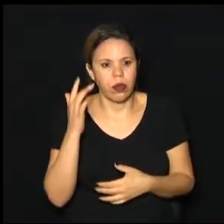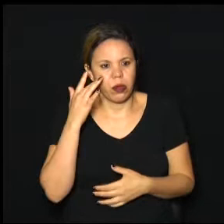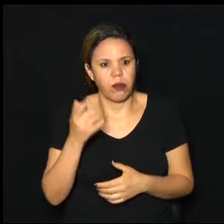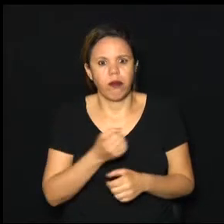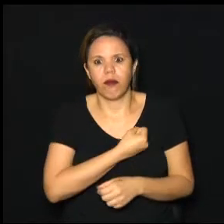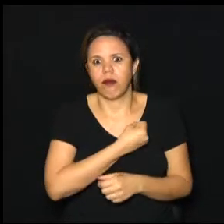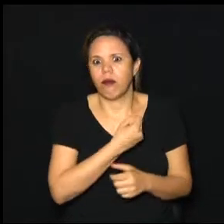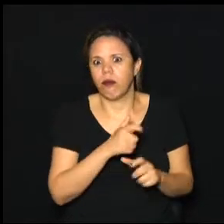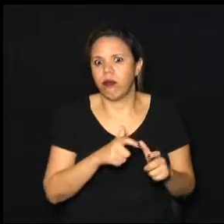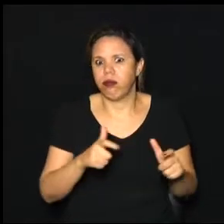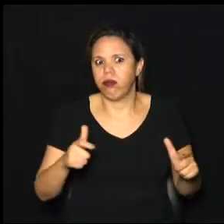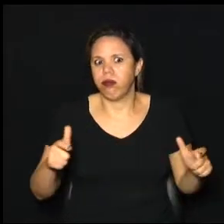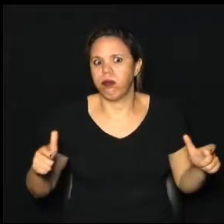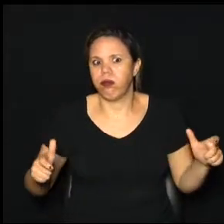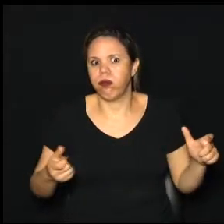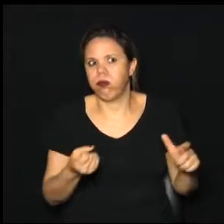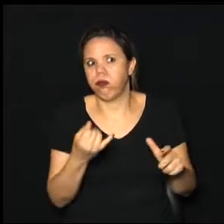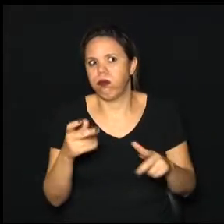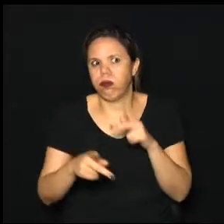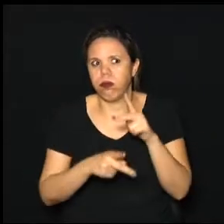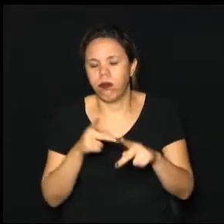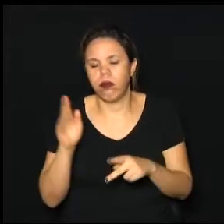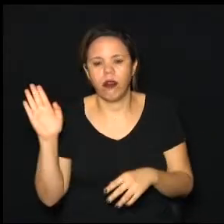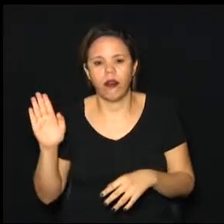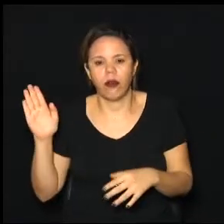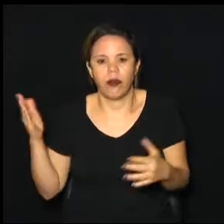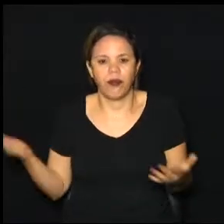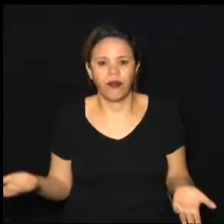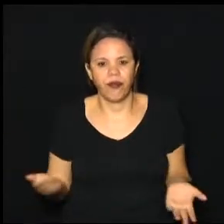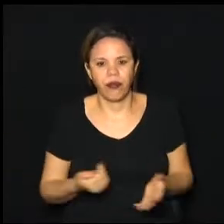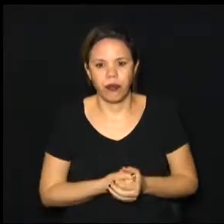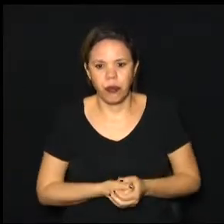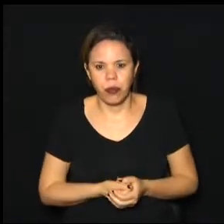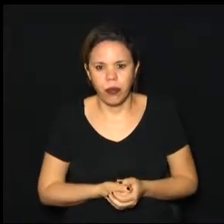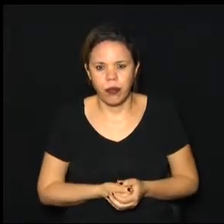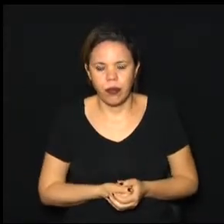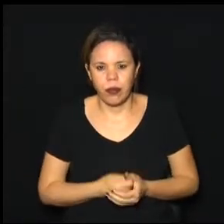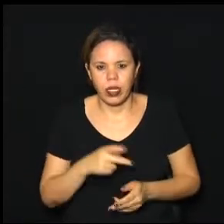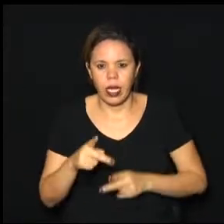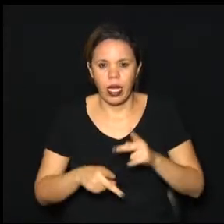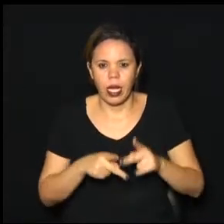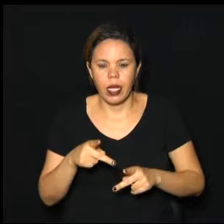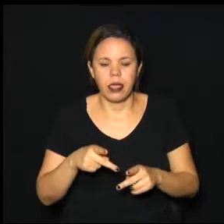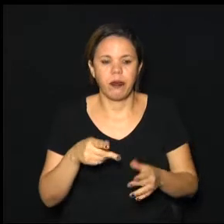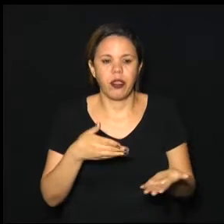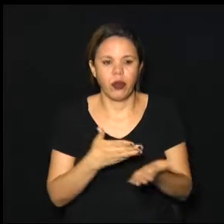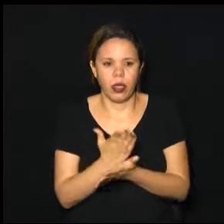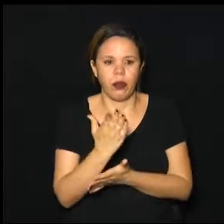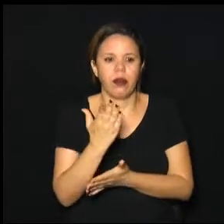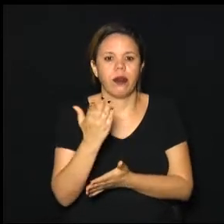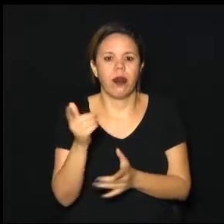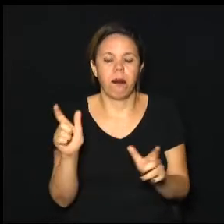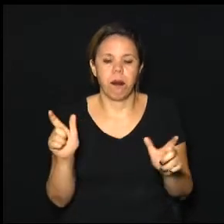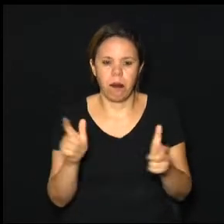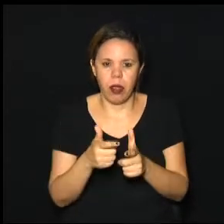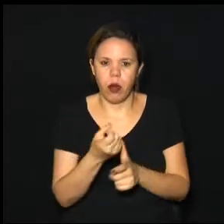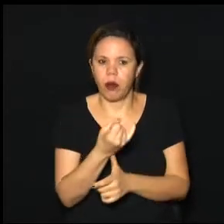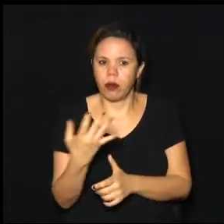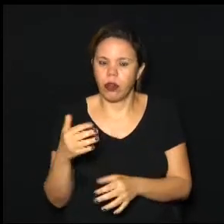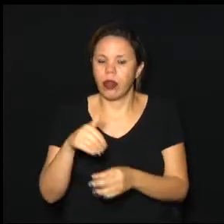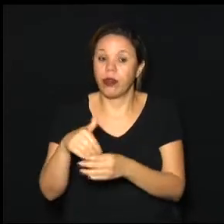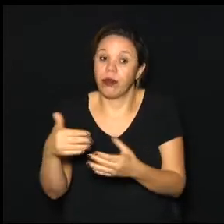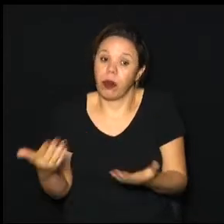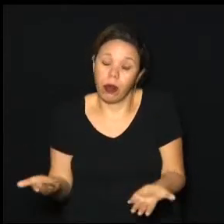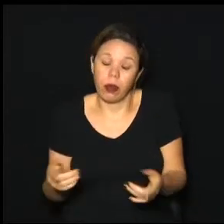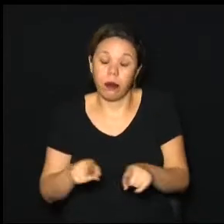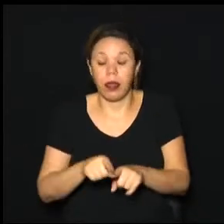grande de candidatos. Isso também pode fazer com que os eleitos sejam eleitos com menor quantidade de voto, não é?